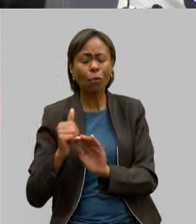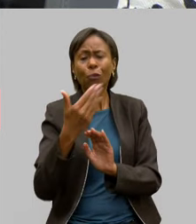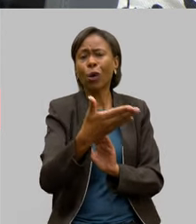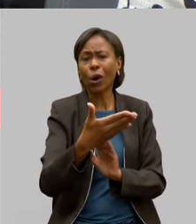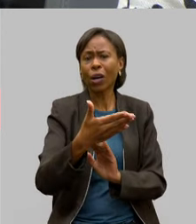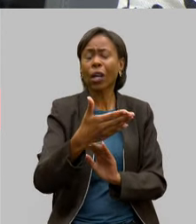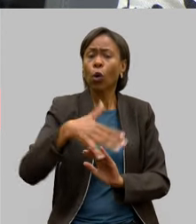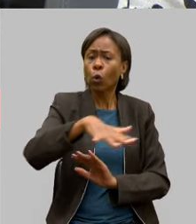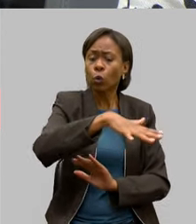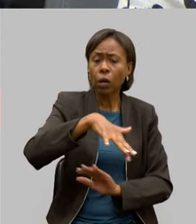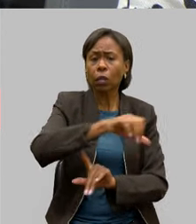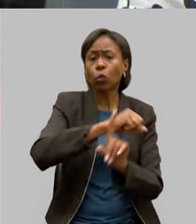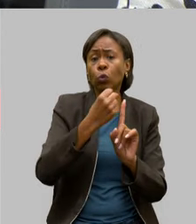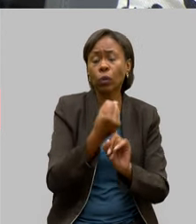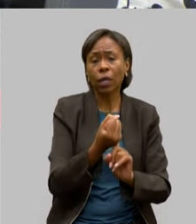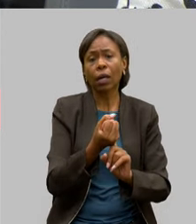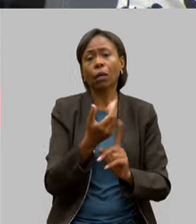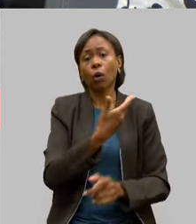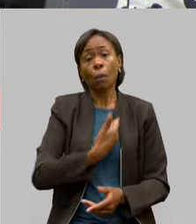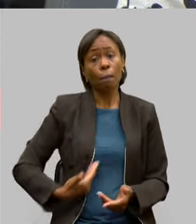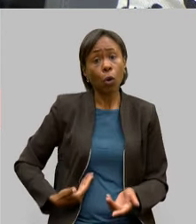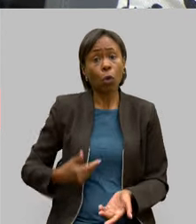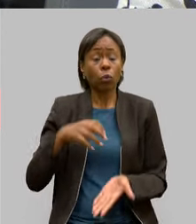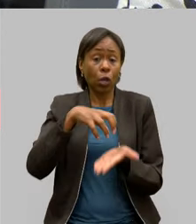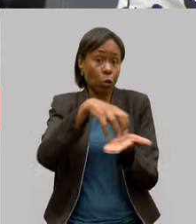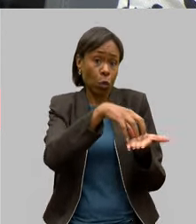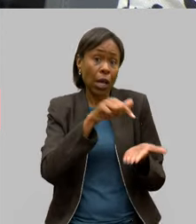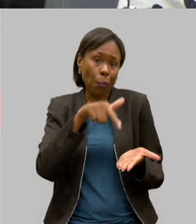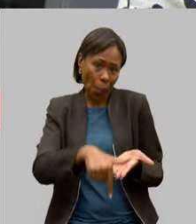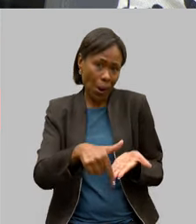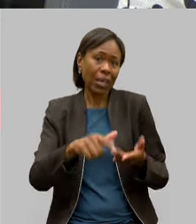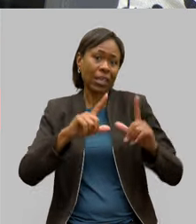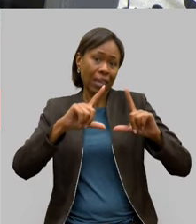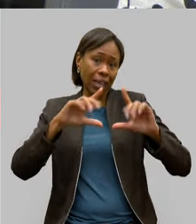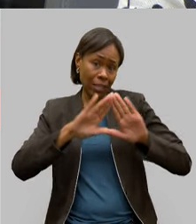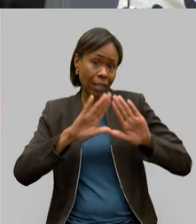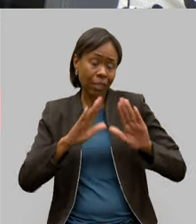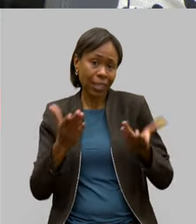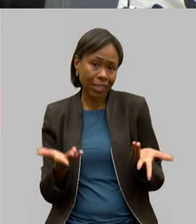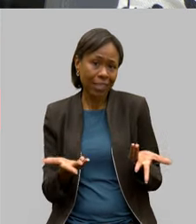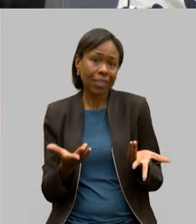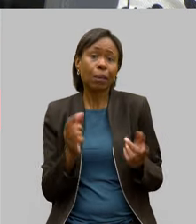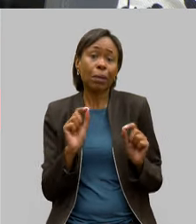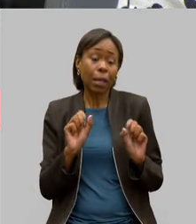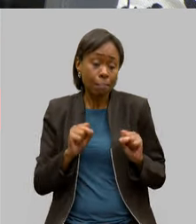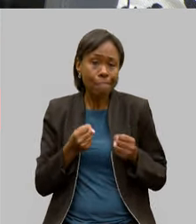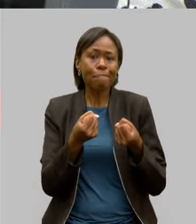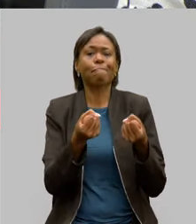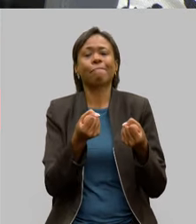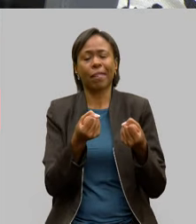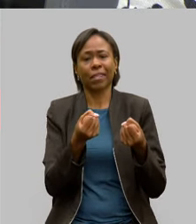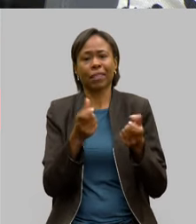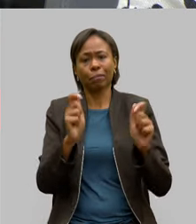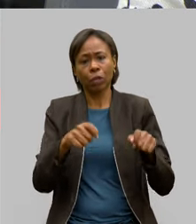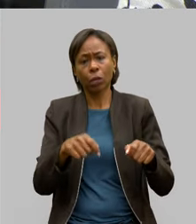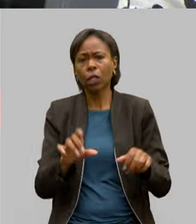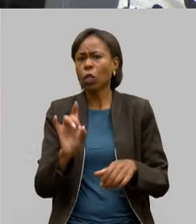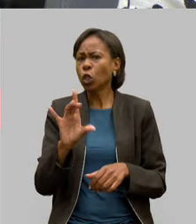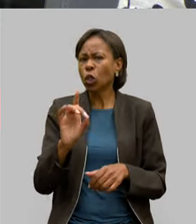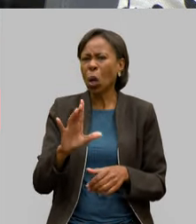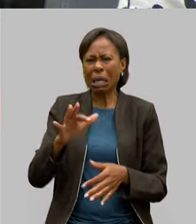espaços públicos A exemplo dessa casa Legislativa para poder defender Tecnicamente essa possibilidade e não só apenas nos